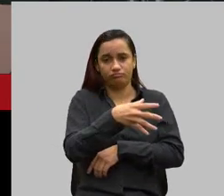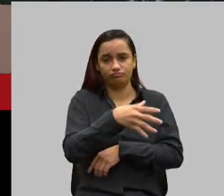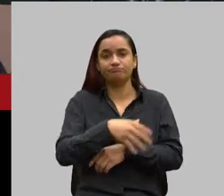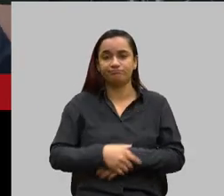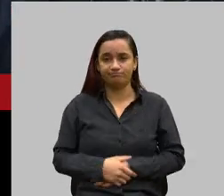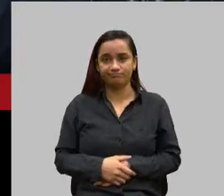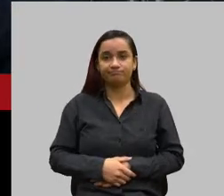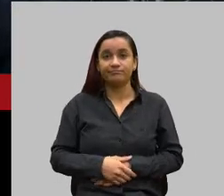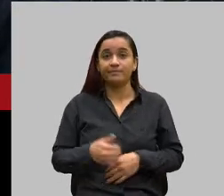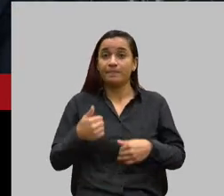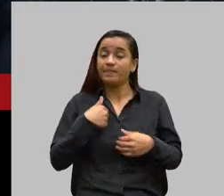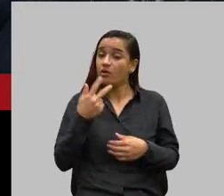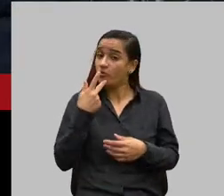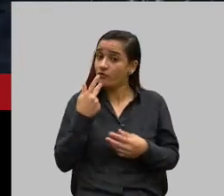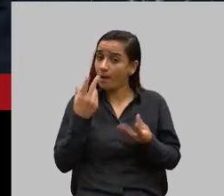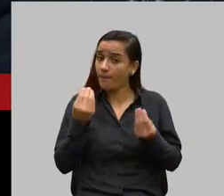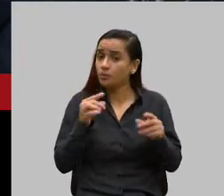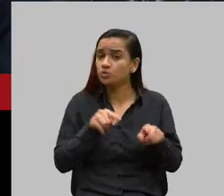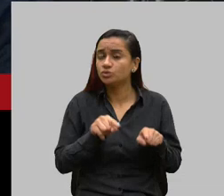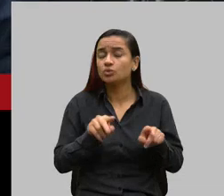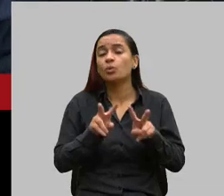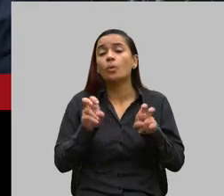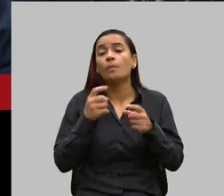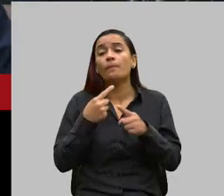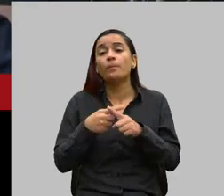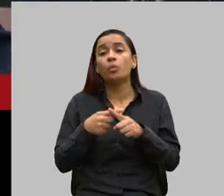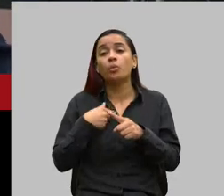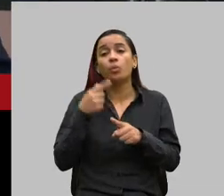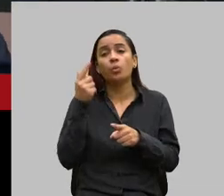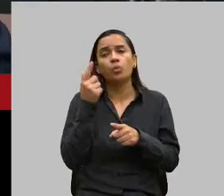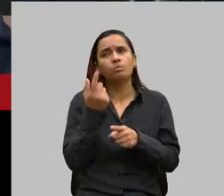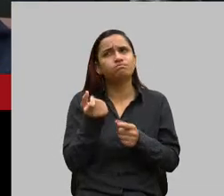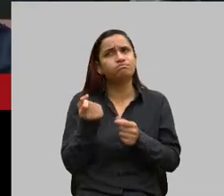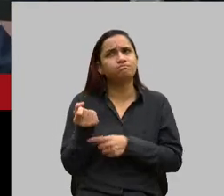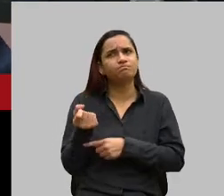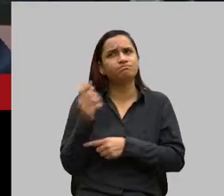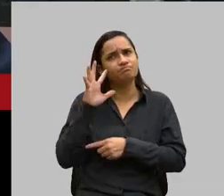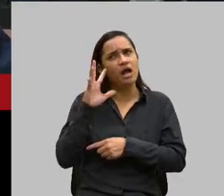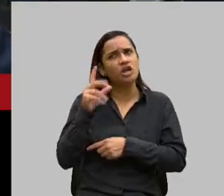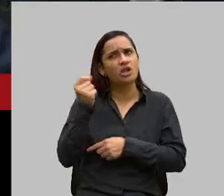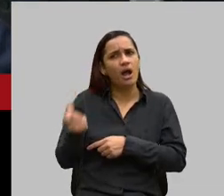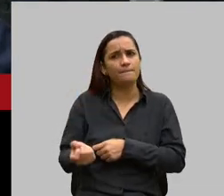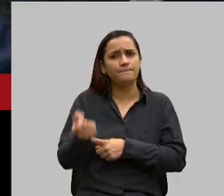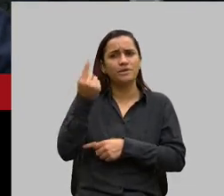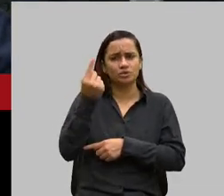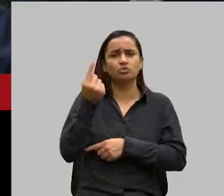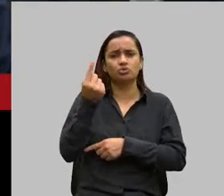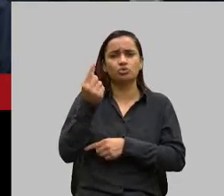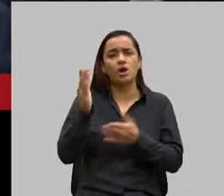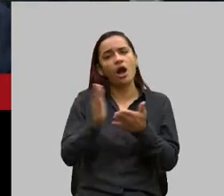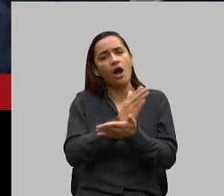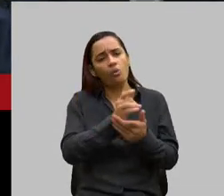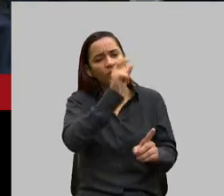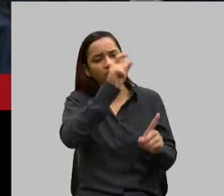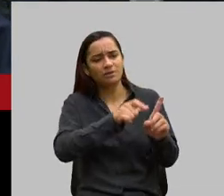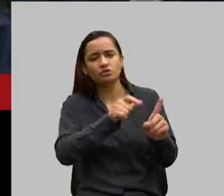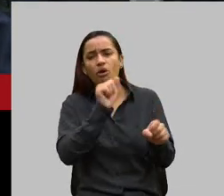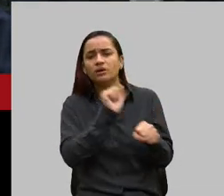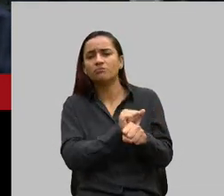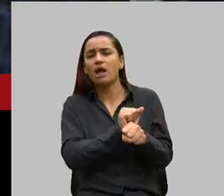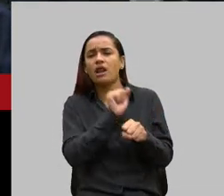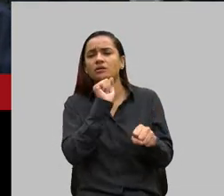porque eu ai situações absurdas de pessoas que estavam ali aguardando há anos o